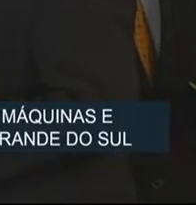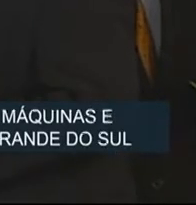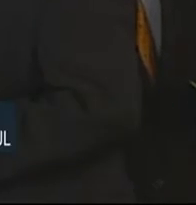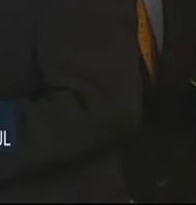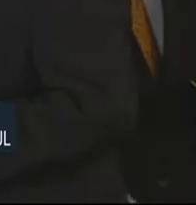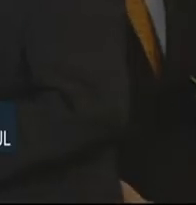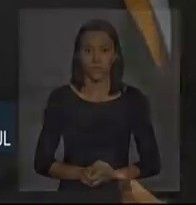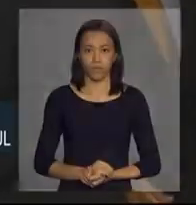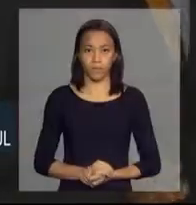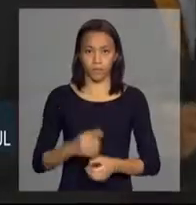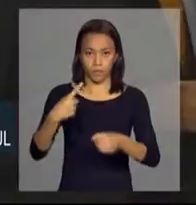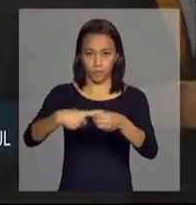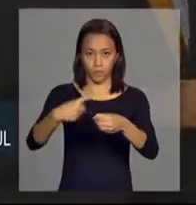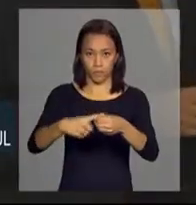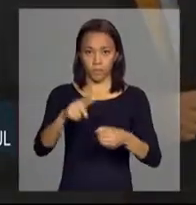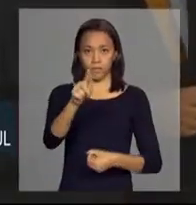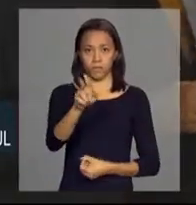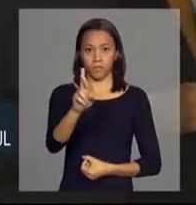Gramado, prefeito Nestor Tissot.